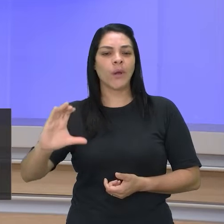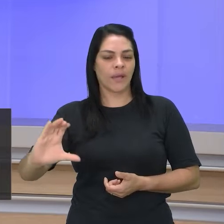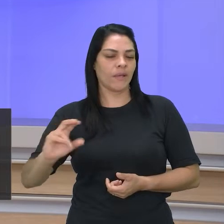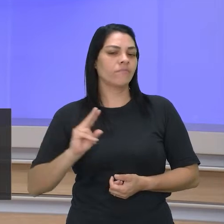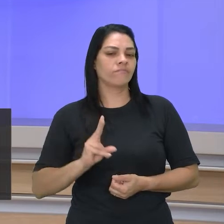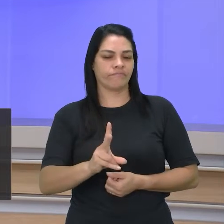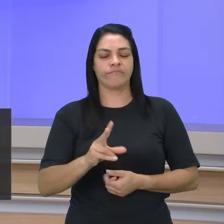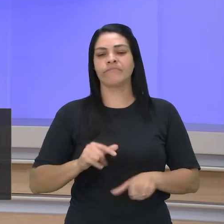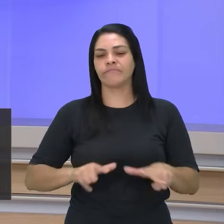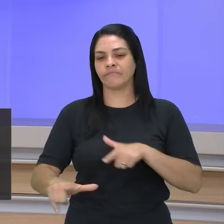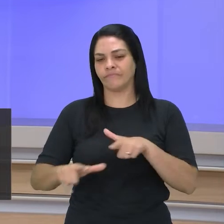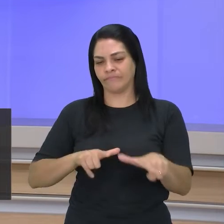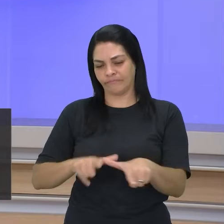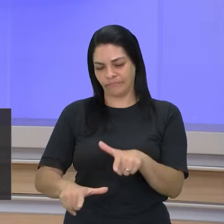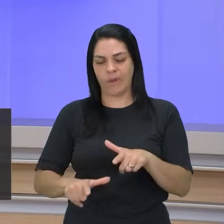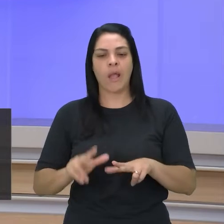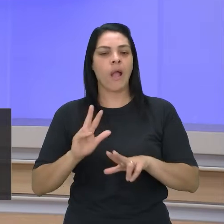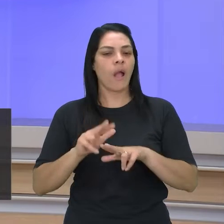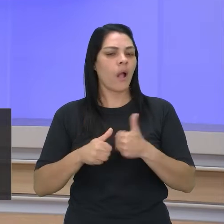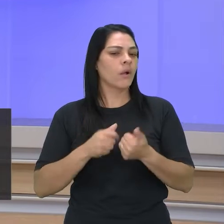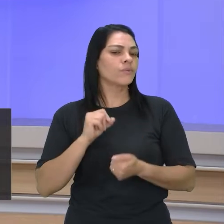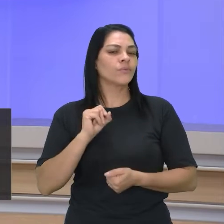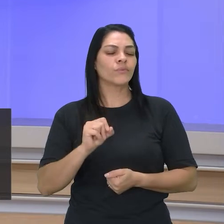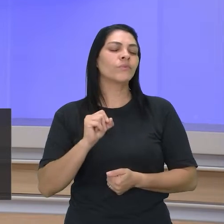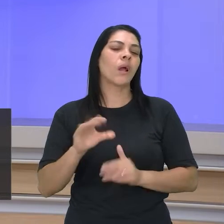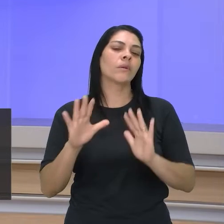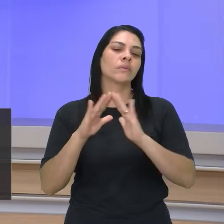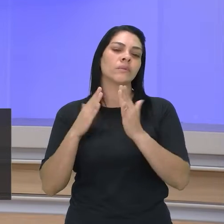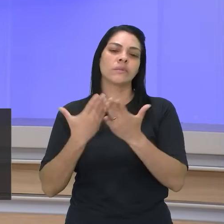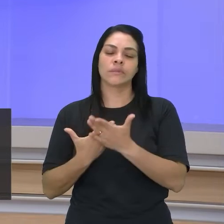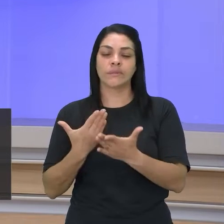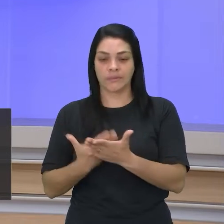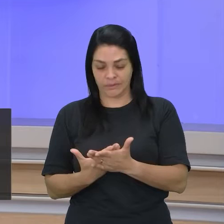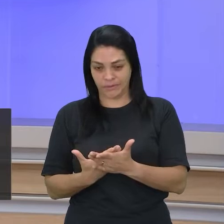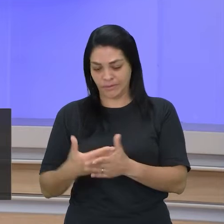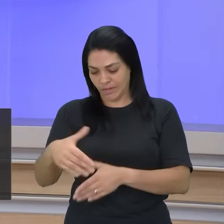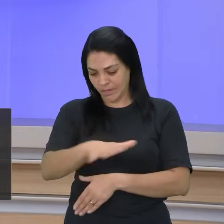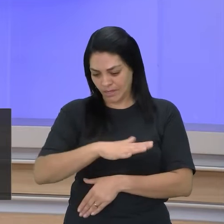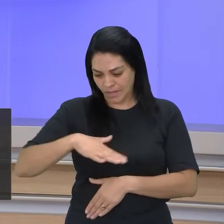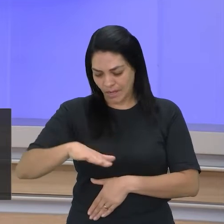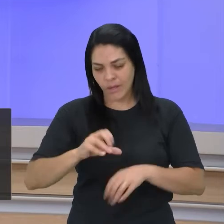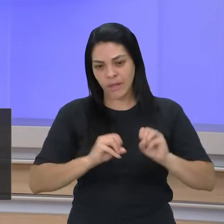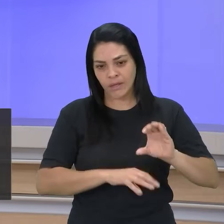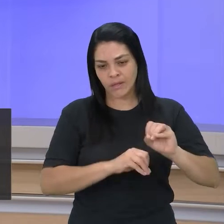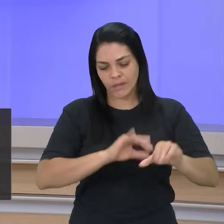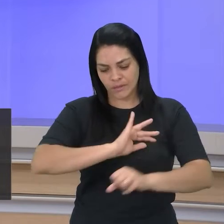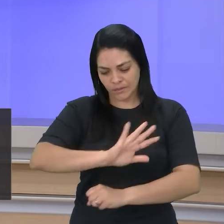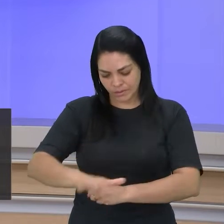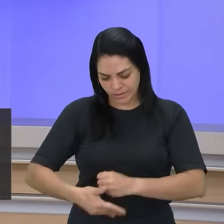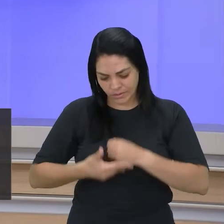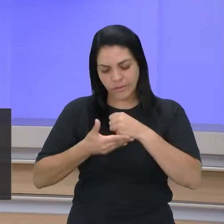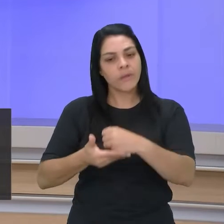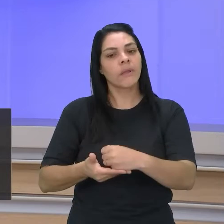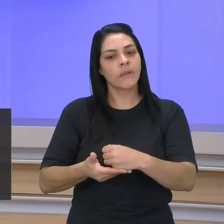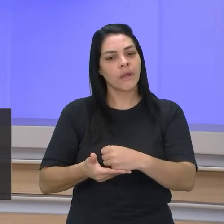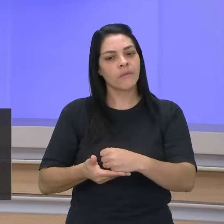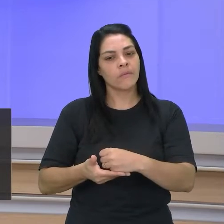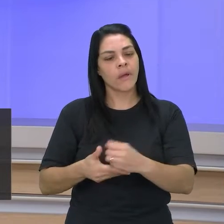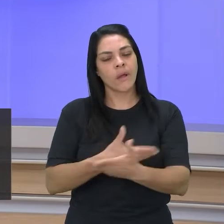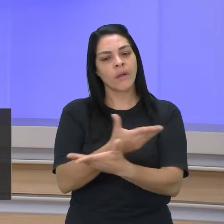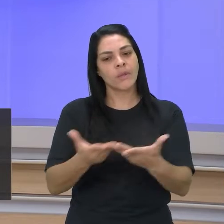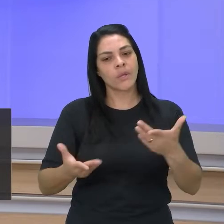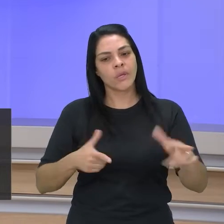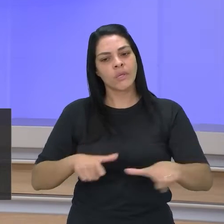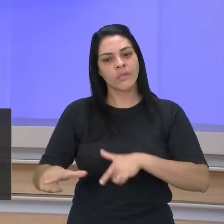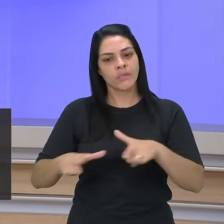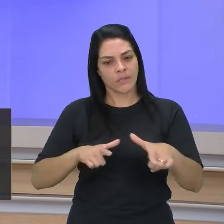Gabriela, com a questão dos pilares de escolas como espaços educadores sustentáveis. Né? Então a gente trabalha a